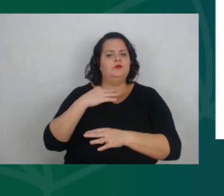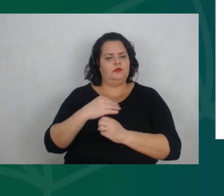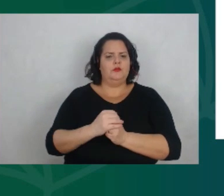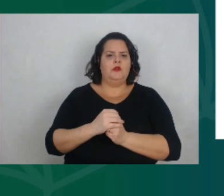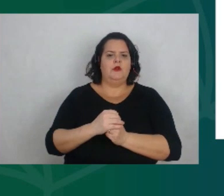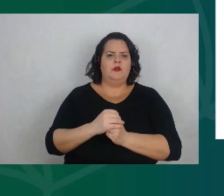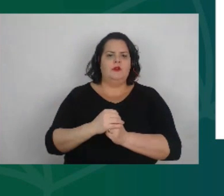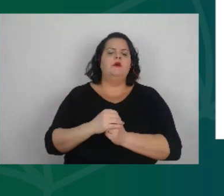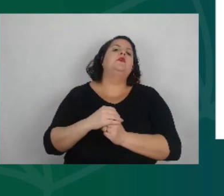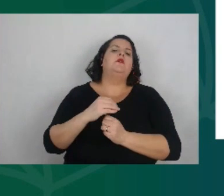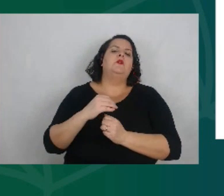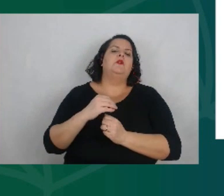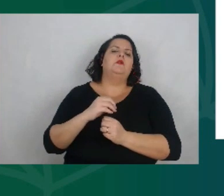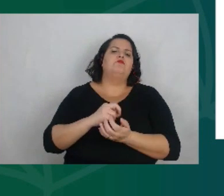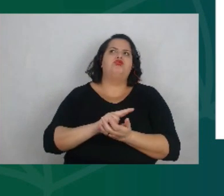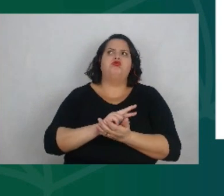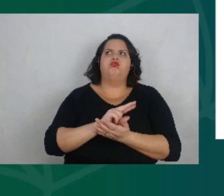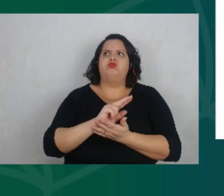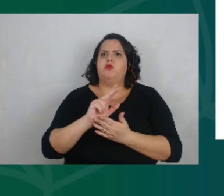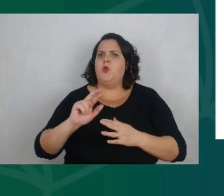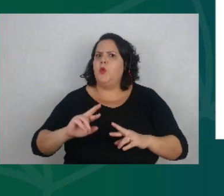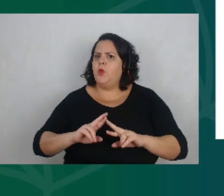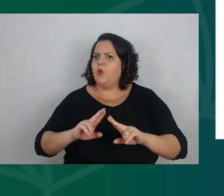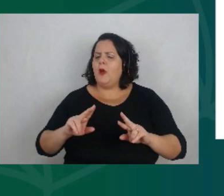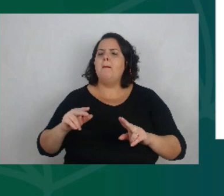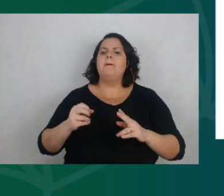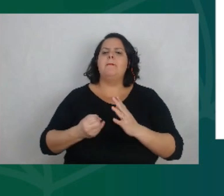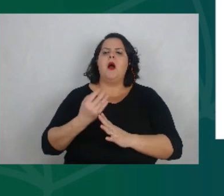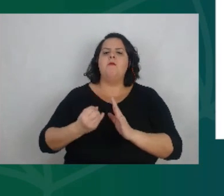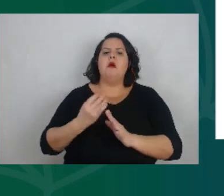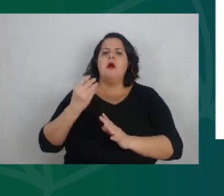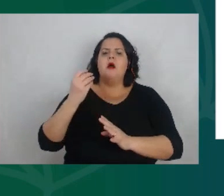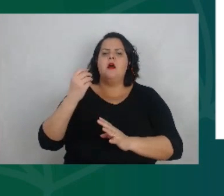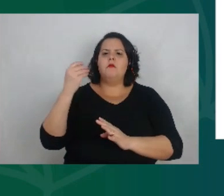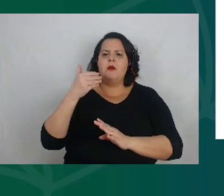se candidataram para participar desse estudo. Próxima.